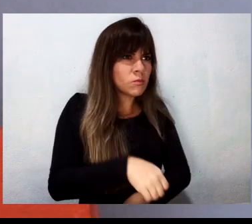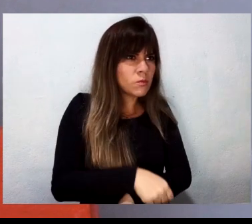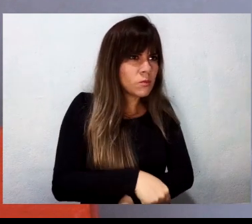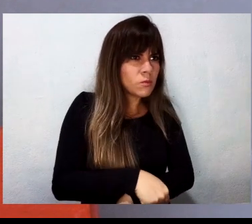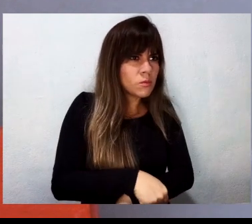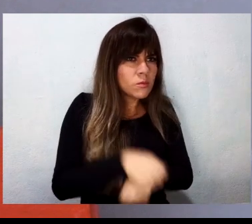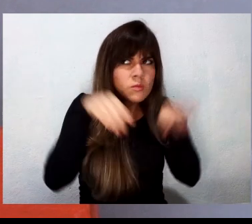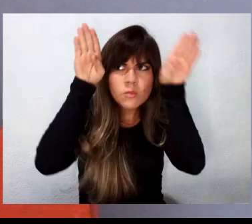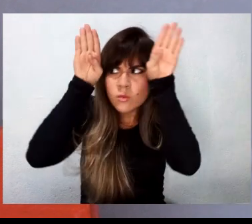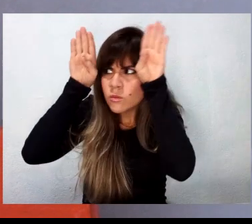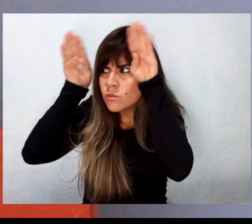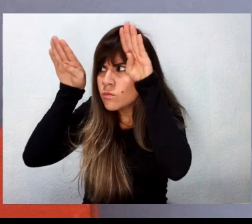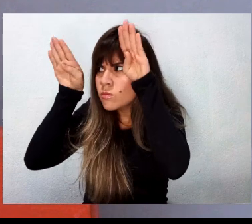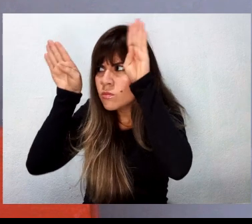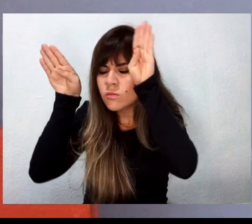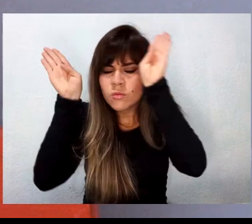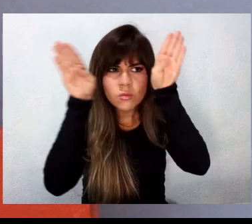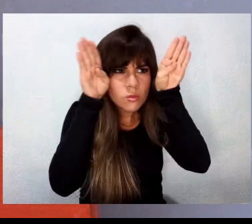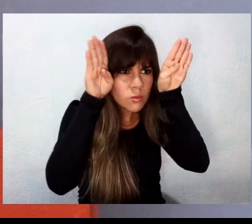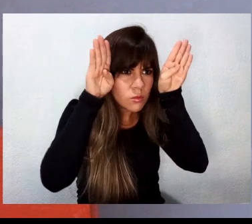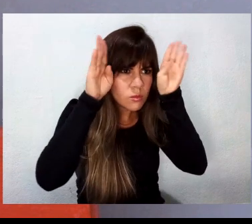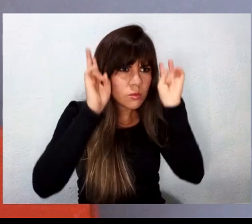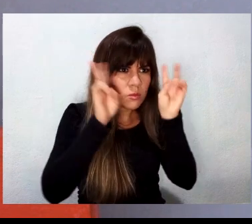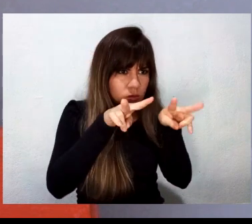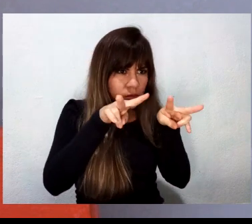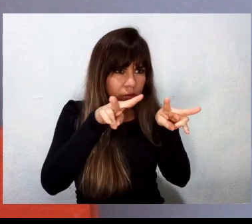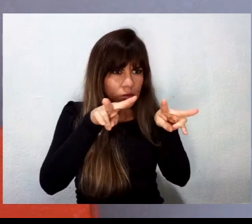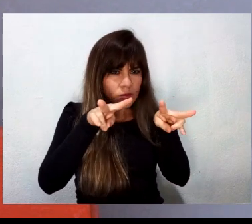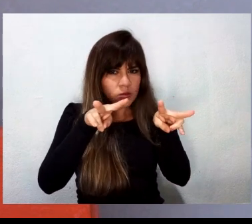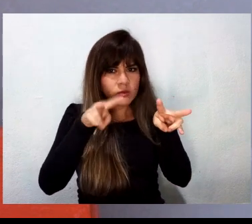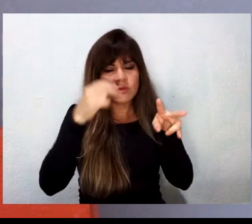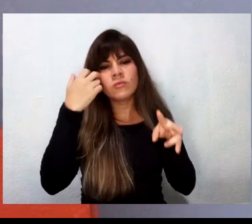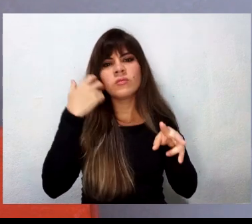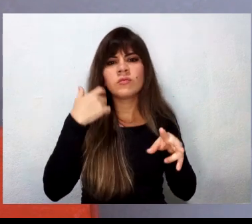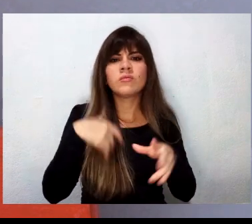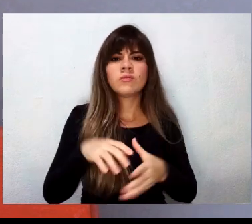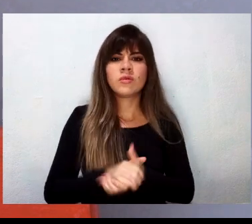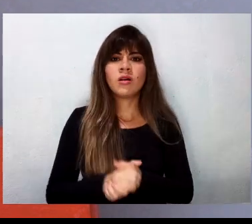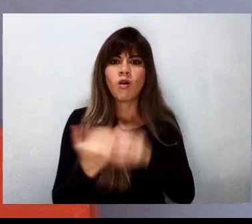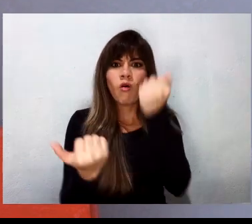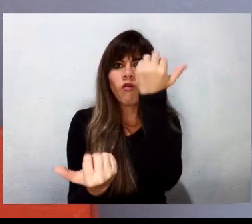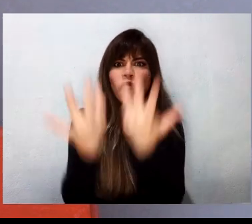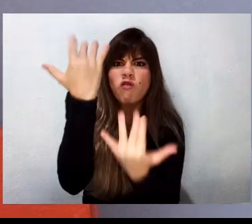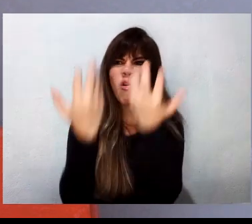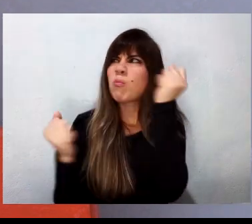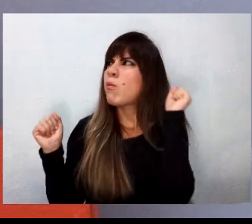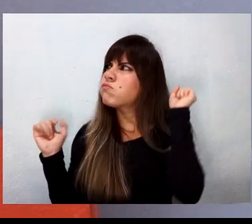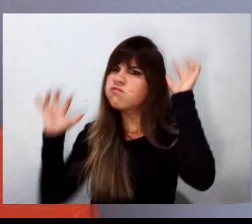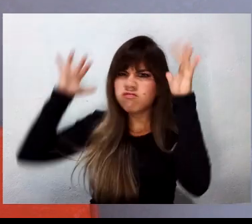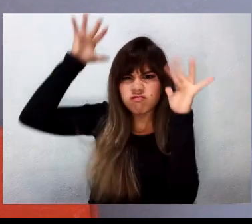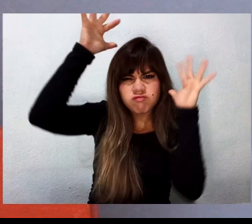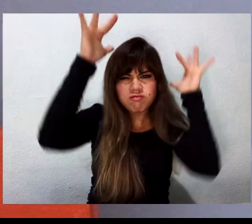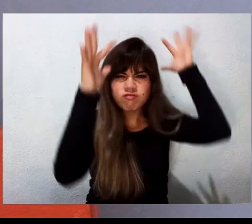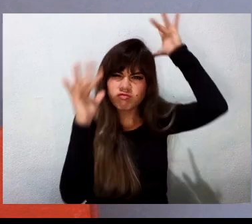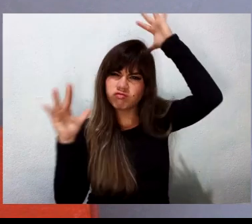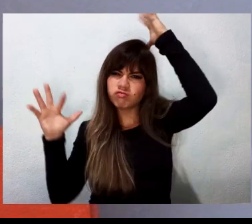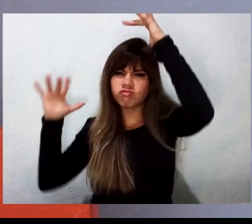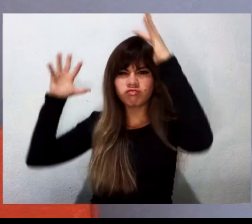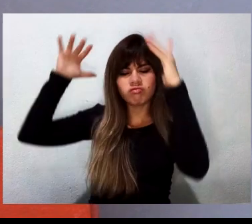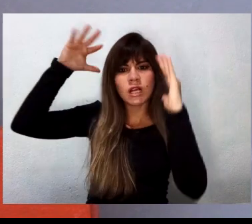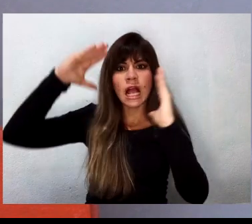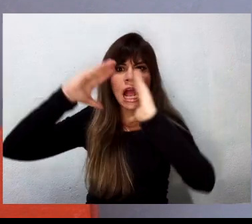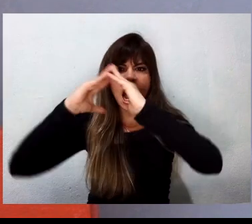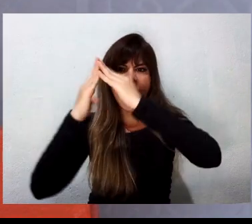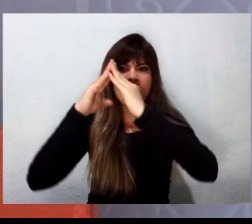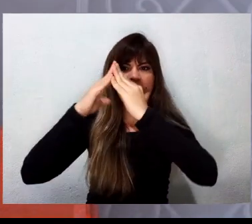estáticos, olhando impassivelmente para as chamas. O fogo era de uma intensidade surpreendente